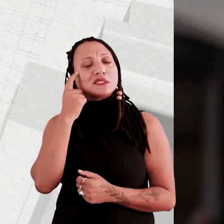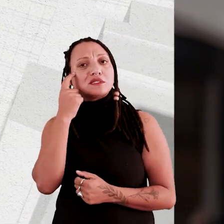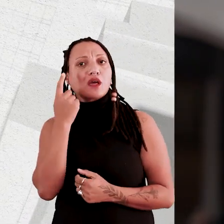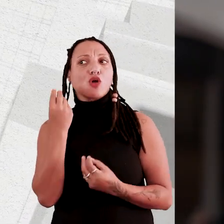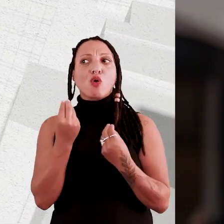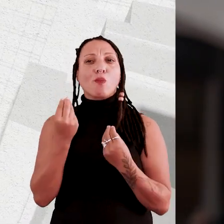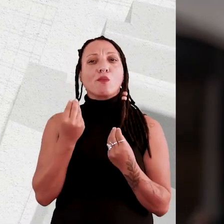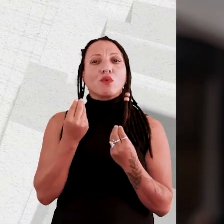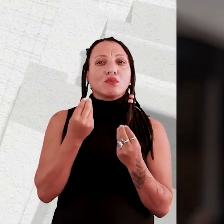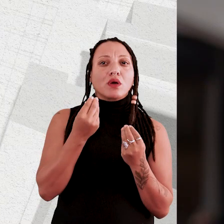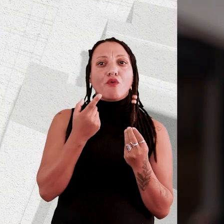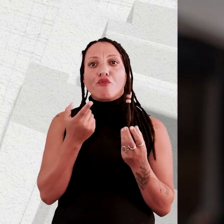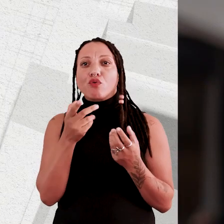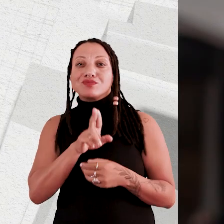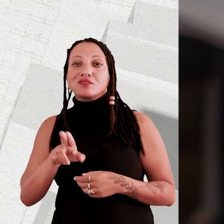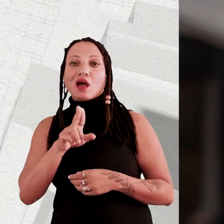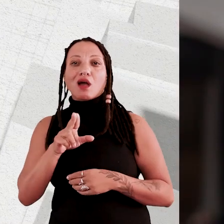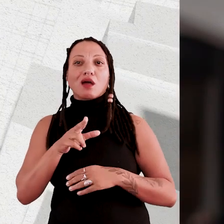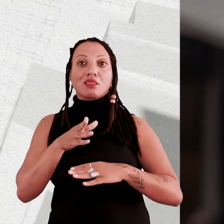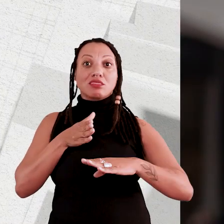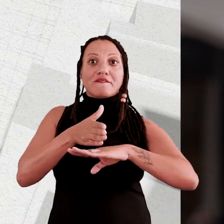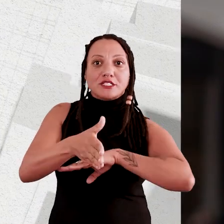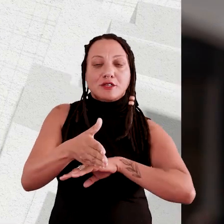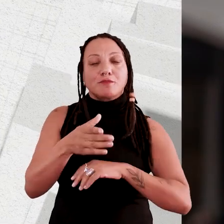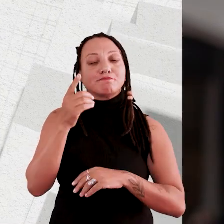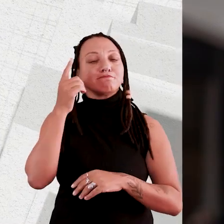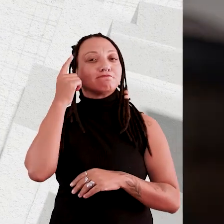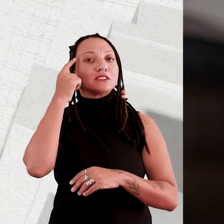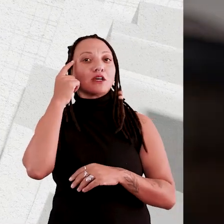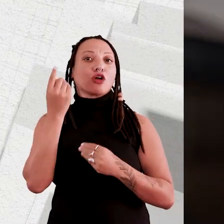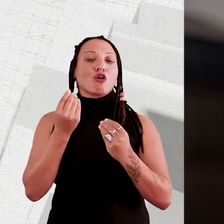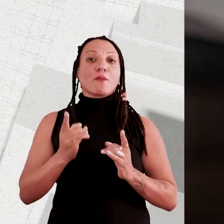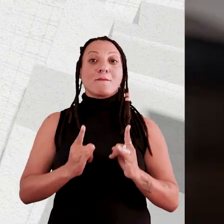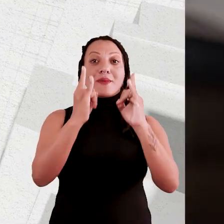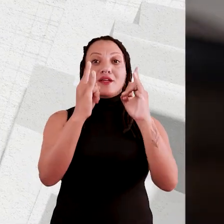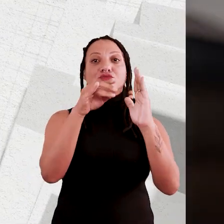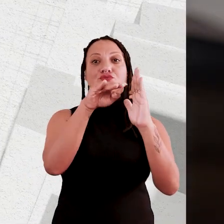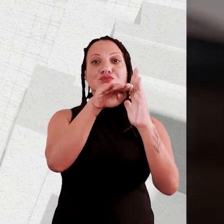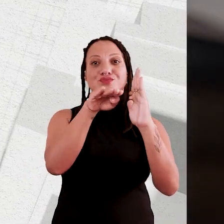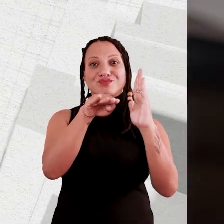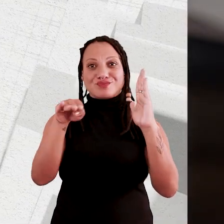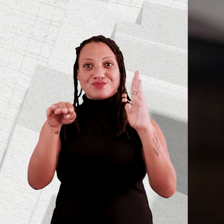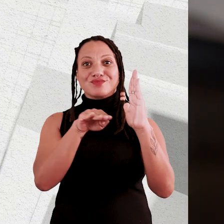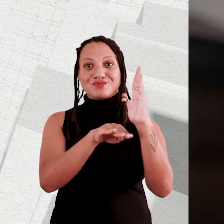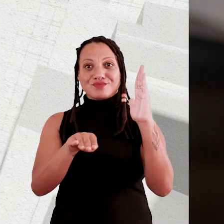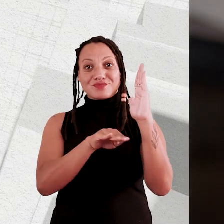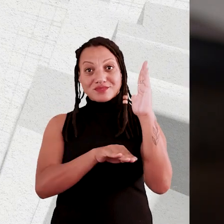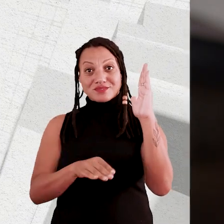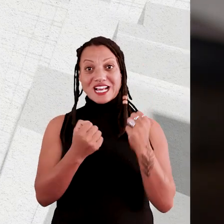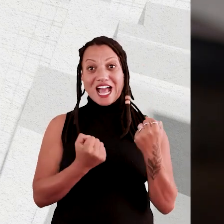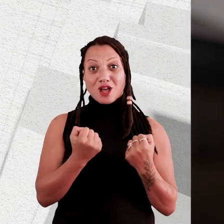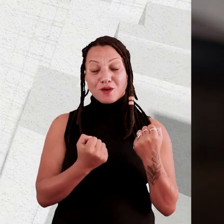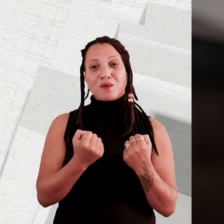estacionamento, antes de chegar à pandemia, e com a pandemia se agravou ainda mais a situação. Eu comecei a questionar se a gente poderia imaginar um futuro para